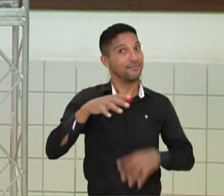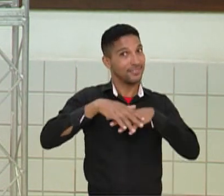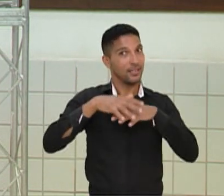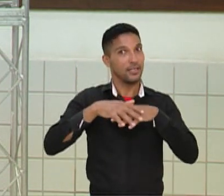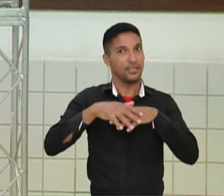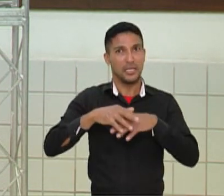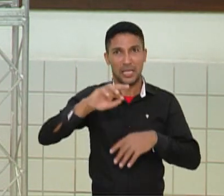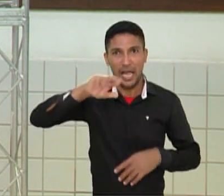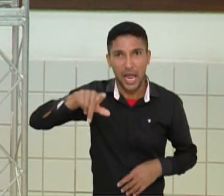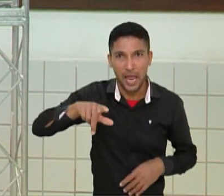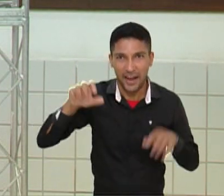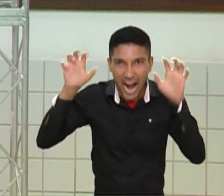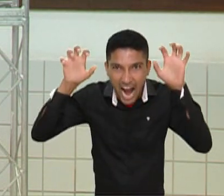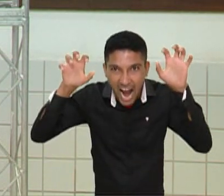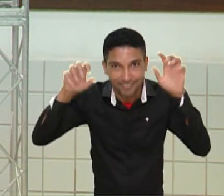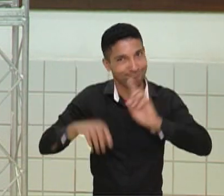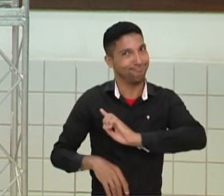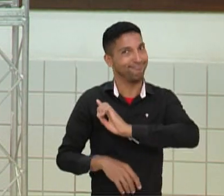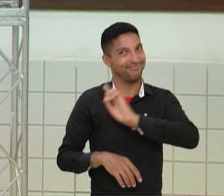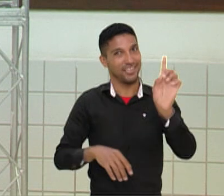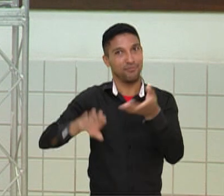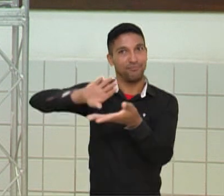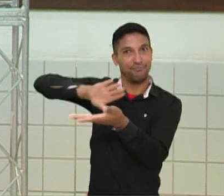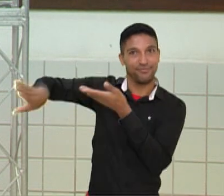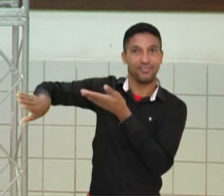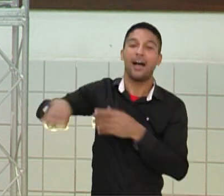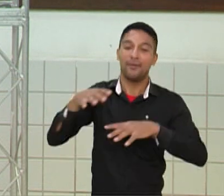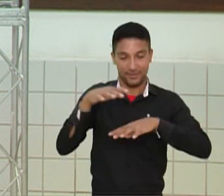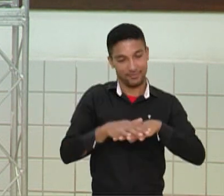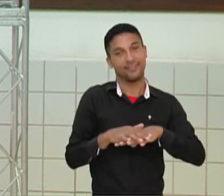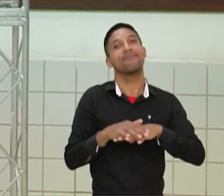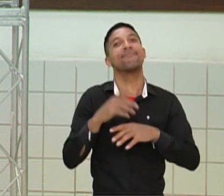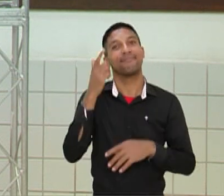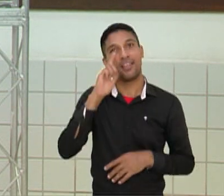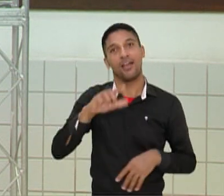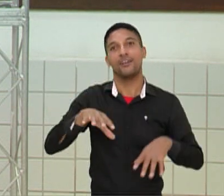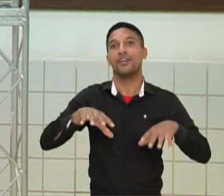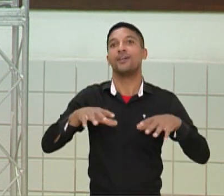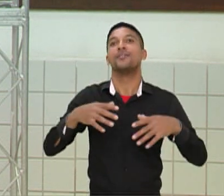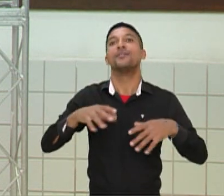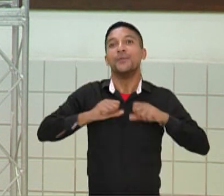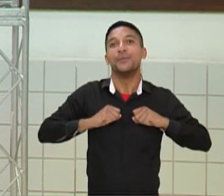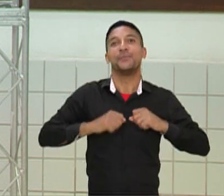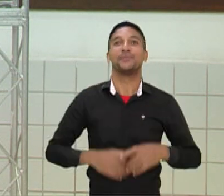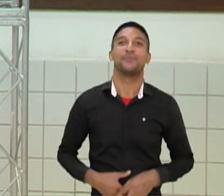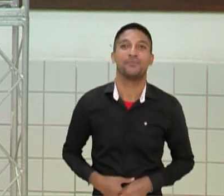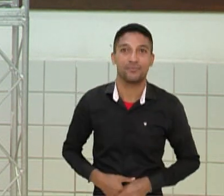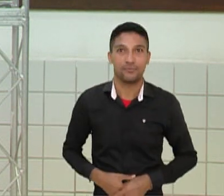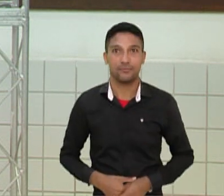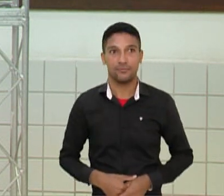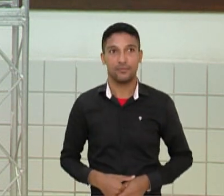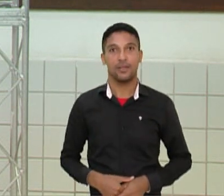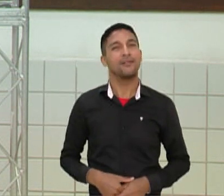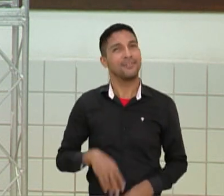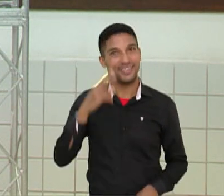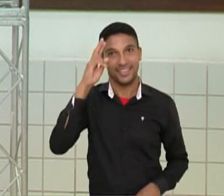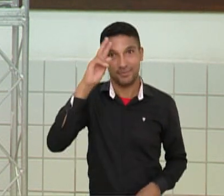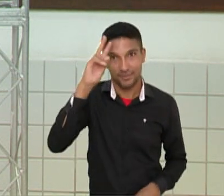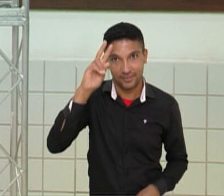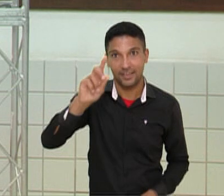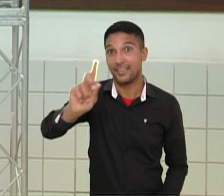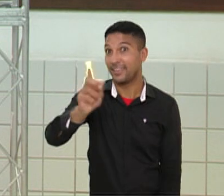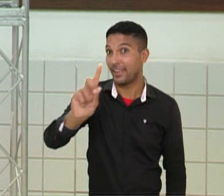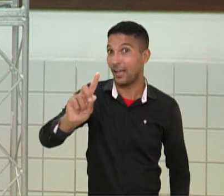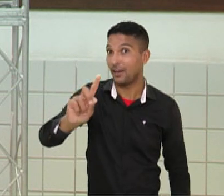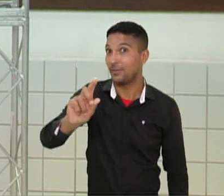bom? Nossos lembretes básicos. Quais são? Você já está sabendo decorar em casa? Não esqueça